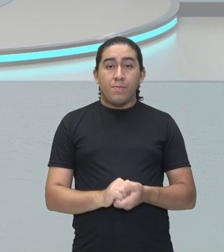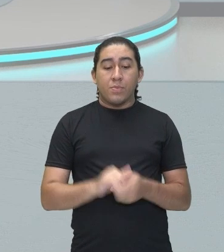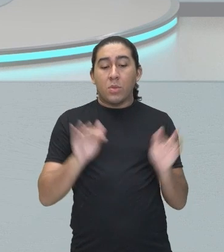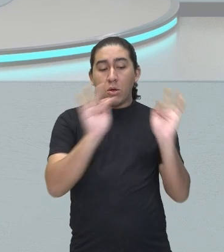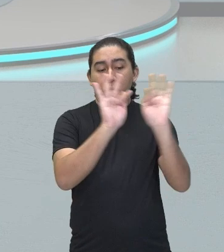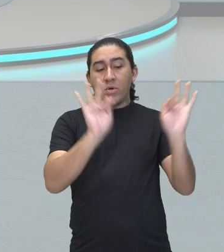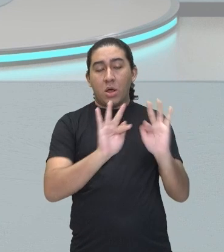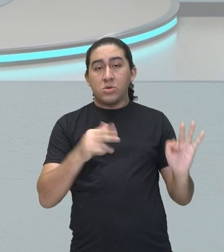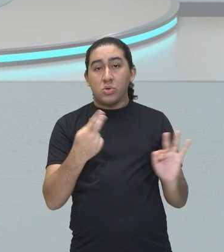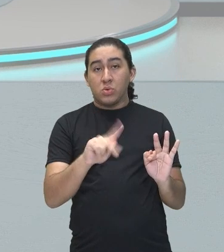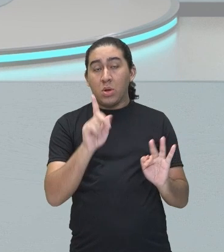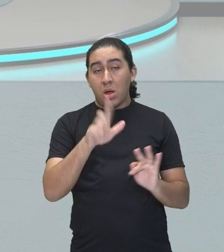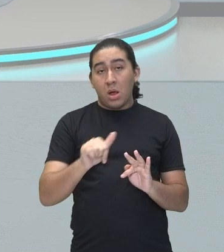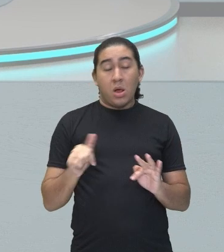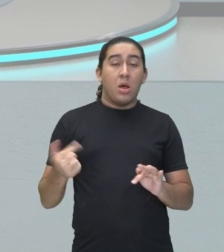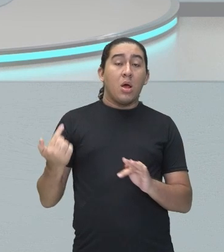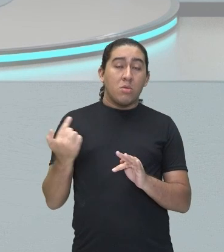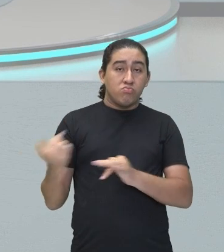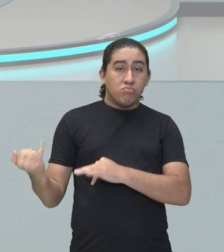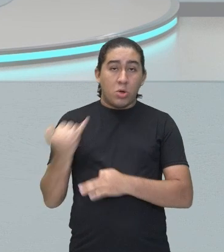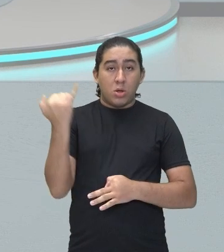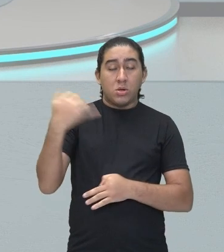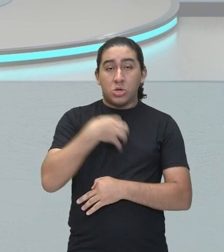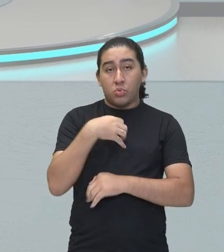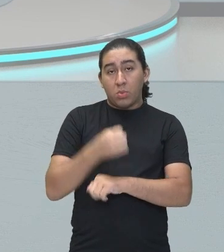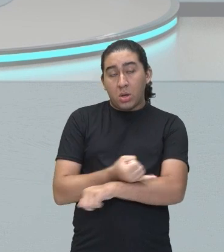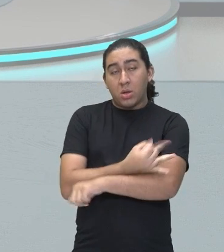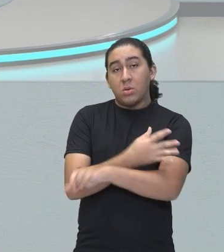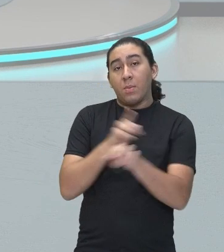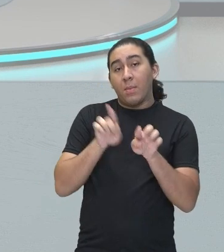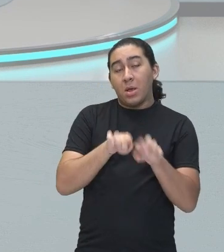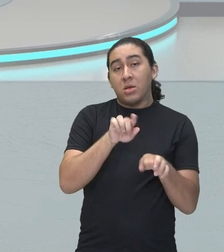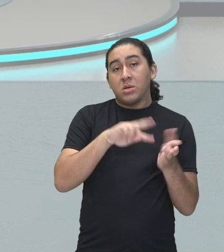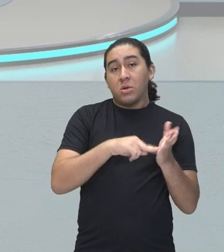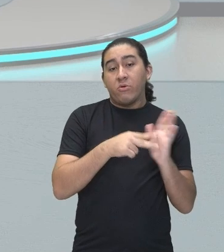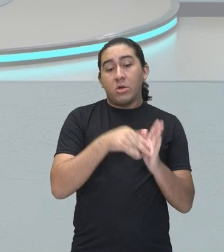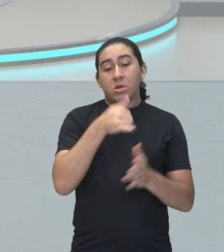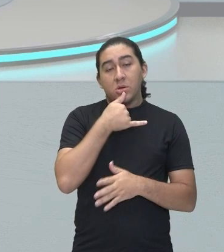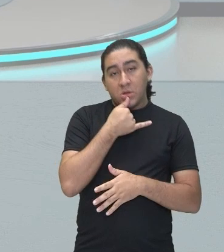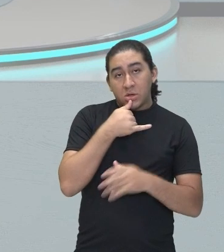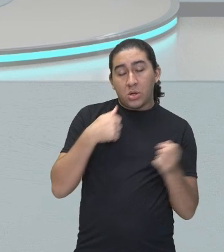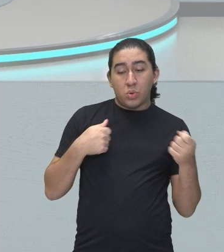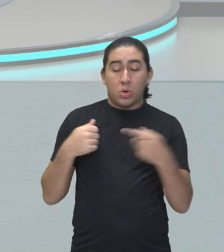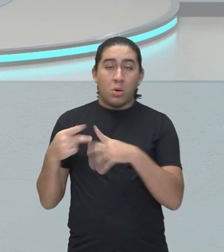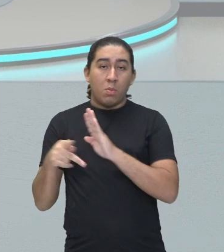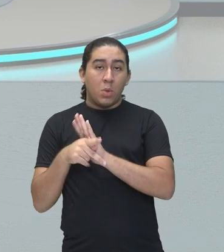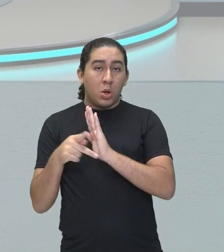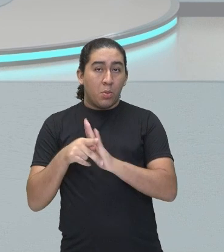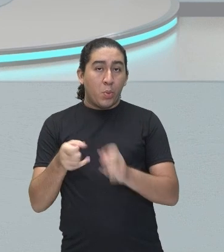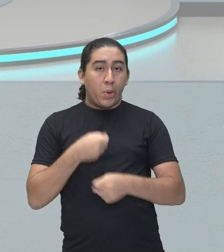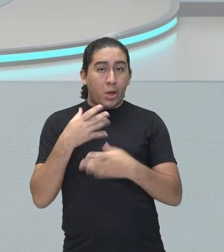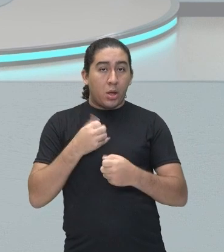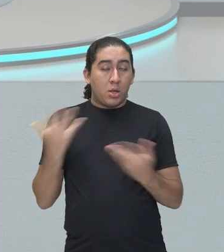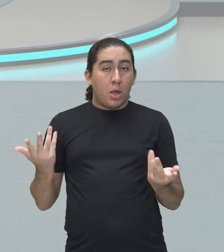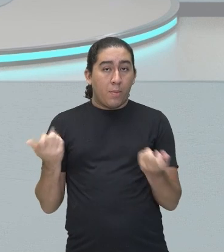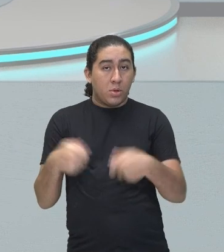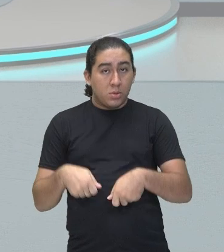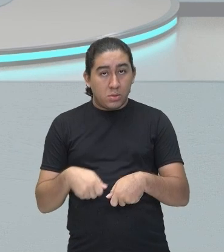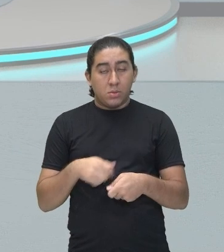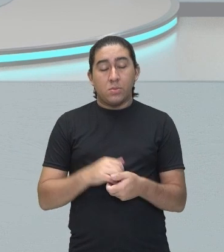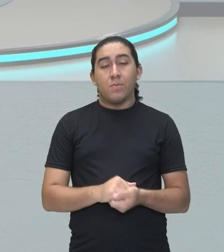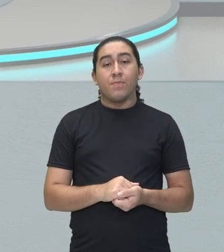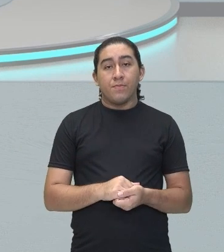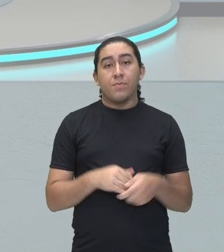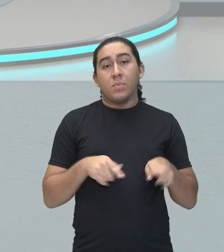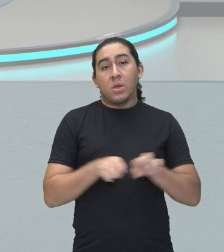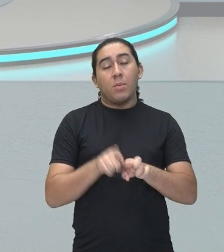alma, mas são resultados mais da mágoa do que da habilidade do poeta. Ainda fala a sua